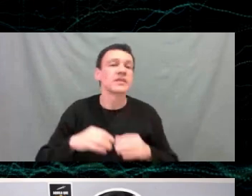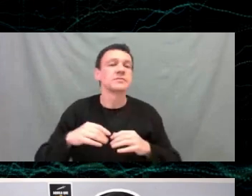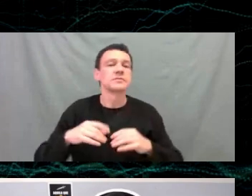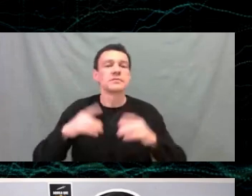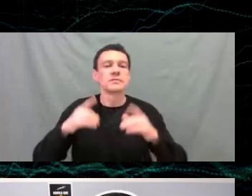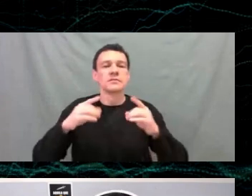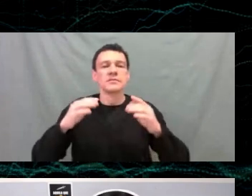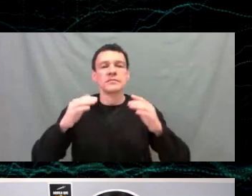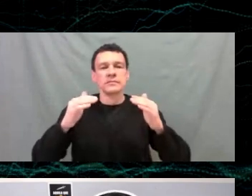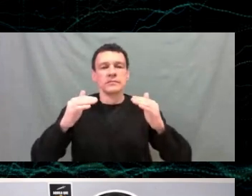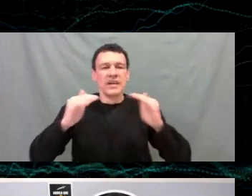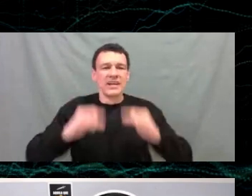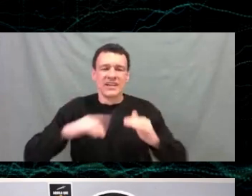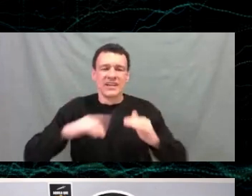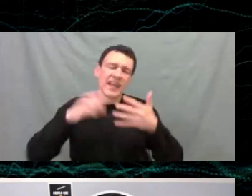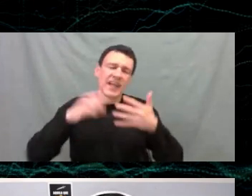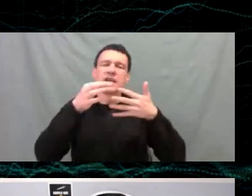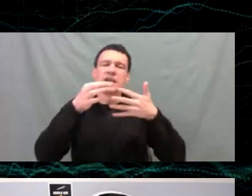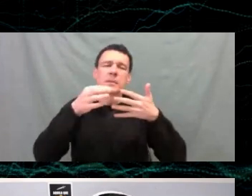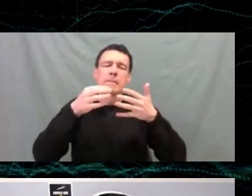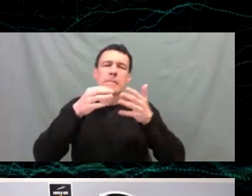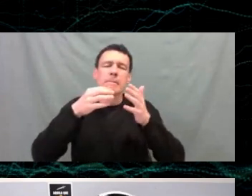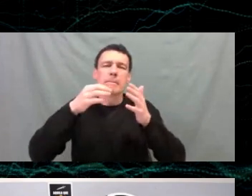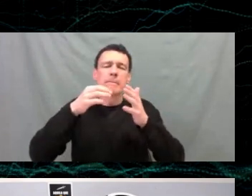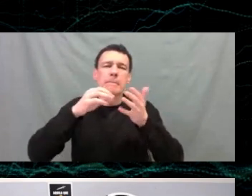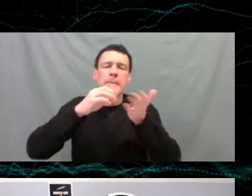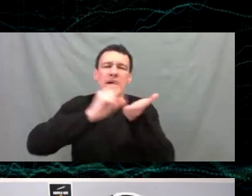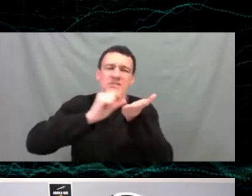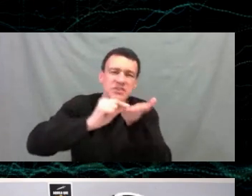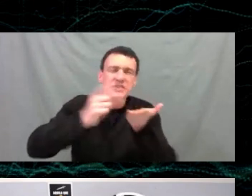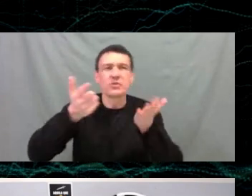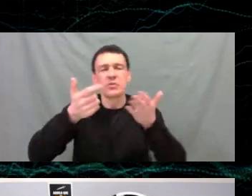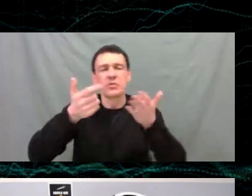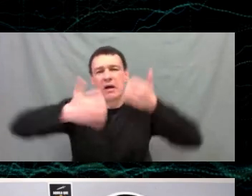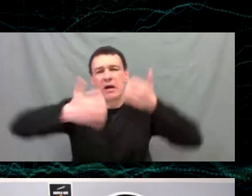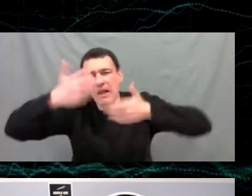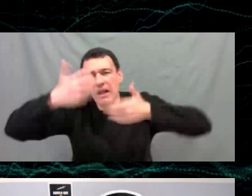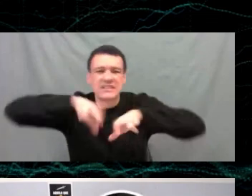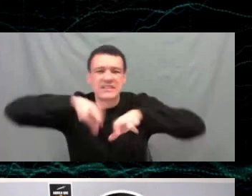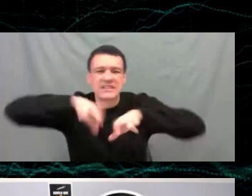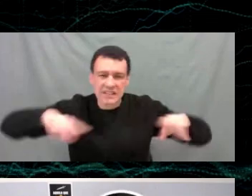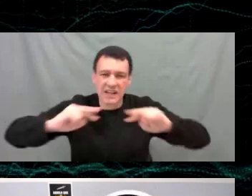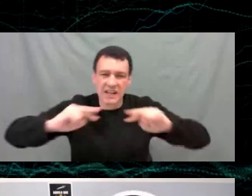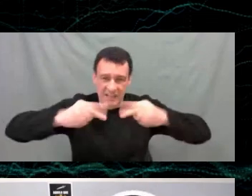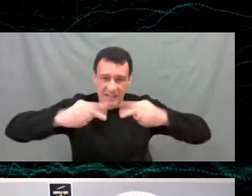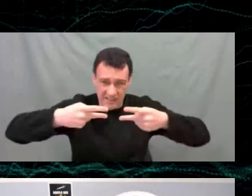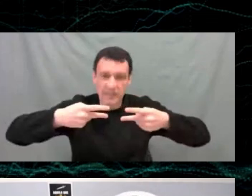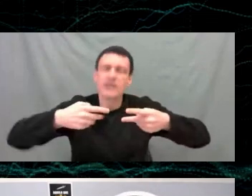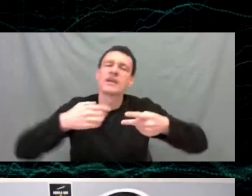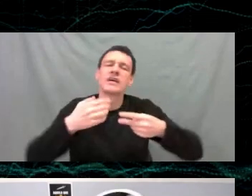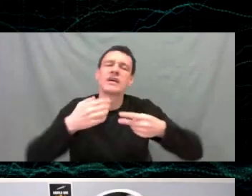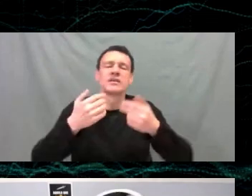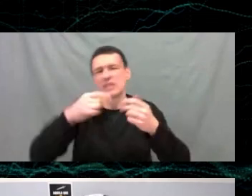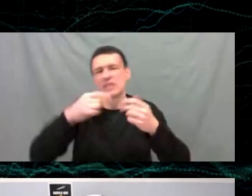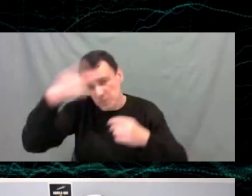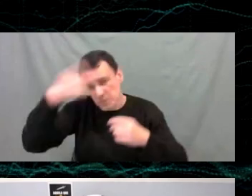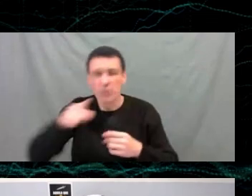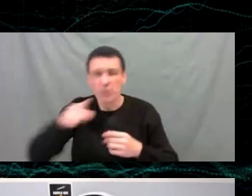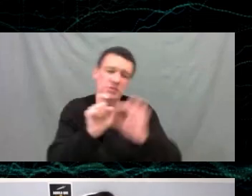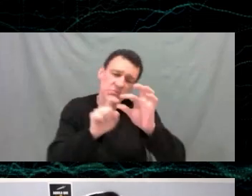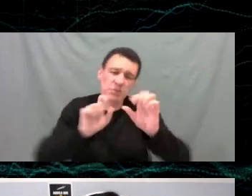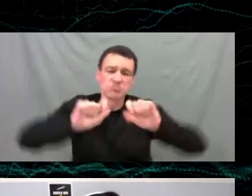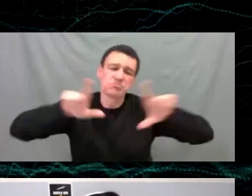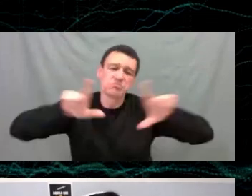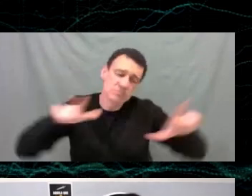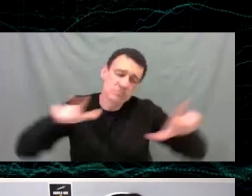no material, vocês cliquem e podem dar uma olhada nas chaves específicas que são disponibilizadas no Zabbix, para que você